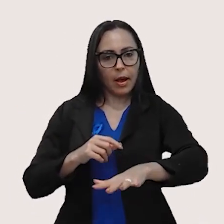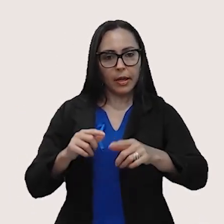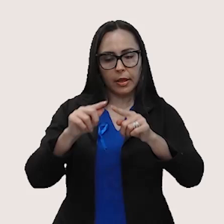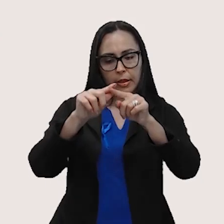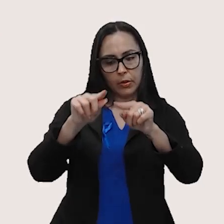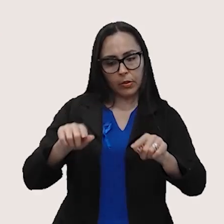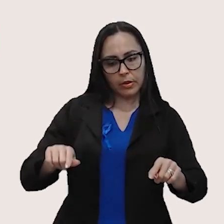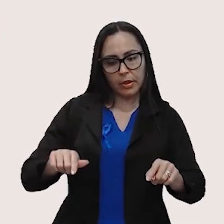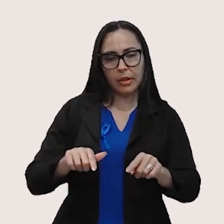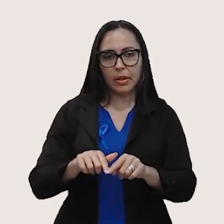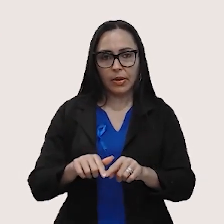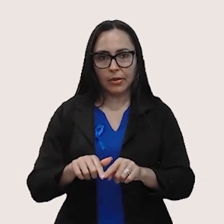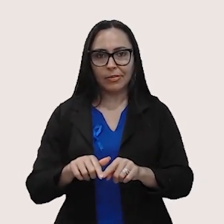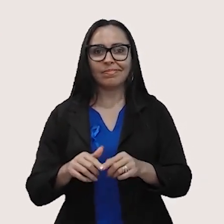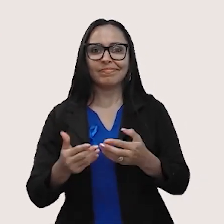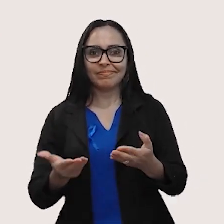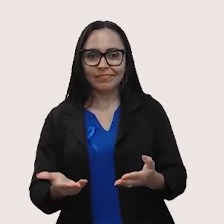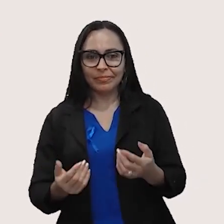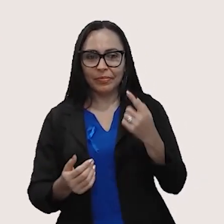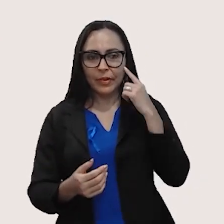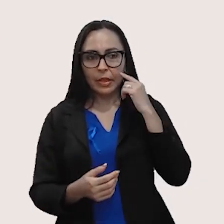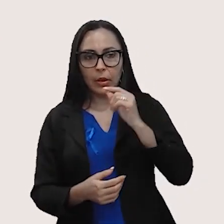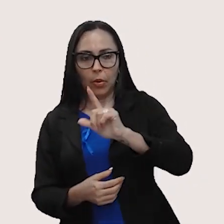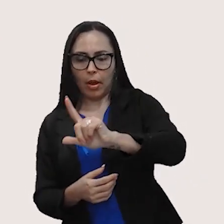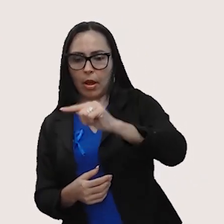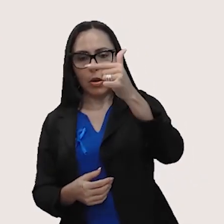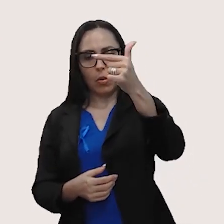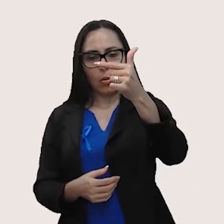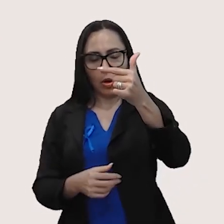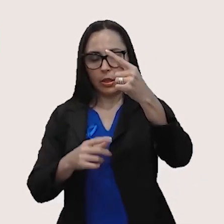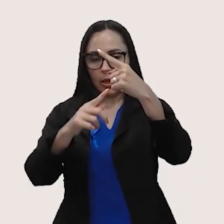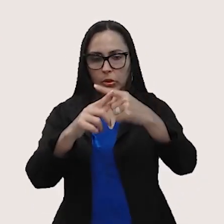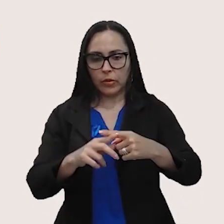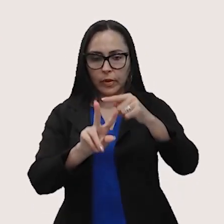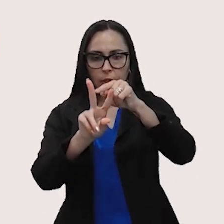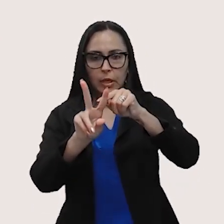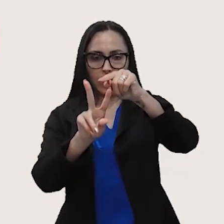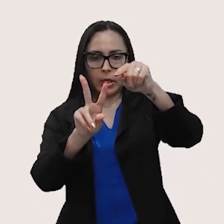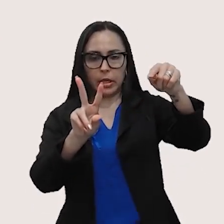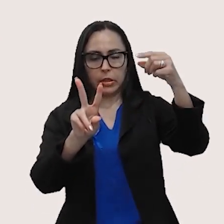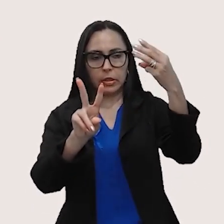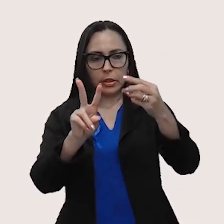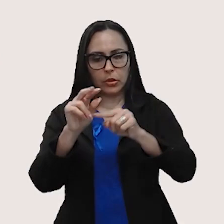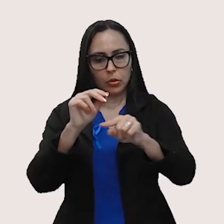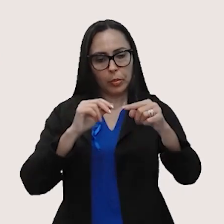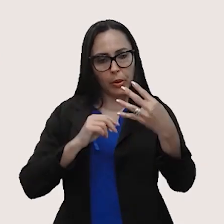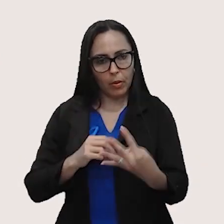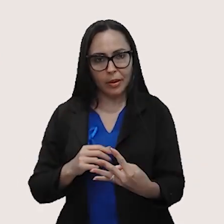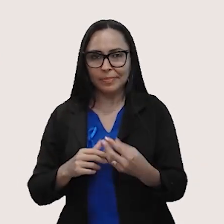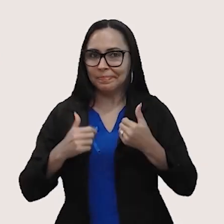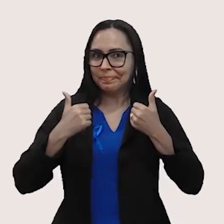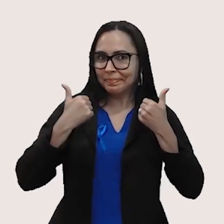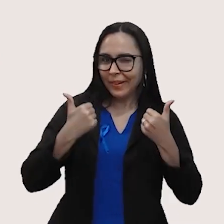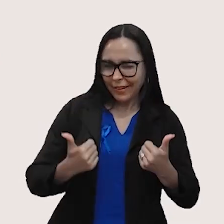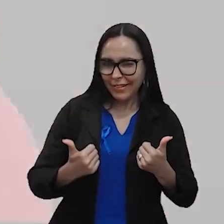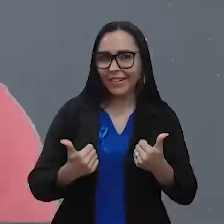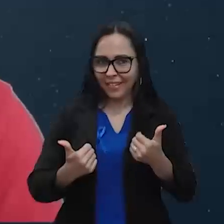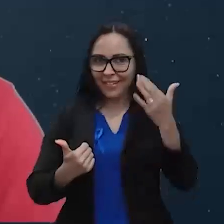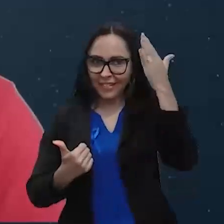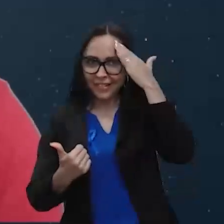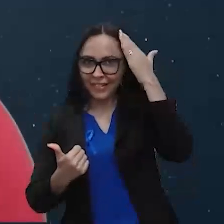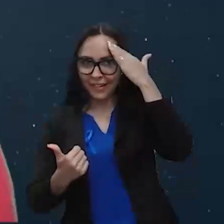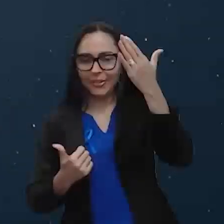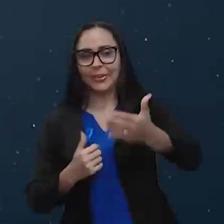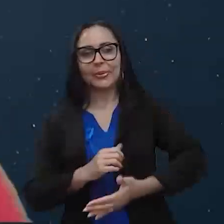equilátero. L ao quadrado vezes raiz de 3 sobre 4. Beleza? Show de bola? Corta para mim,